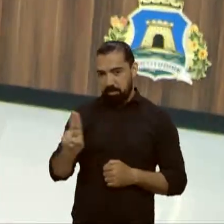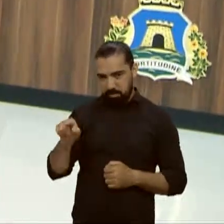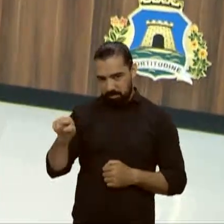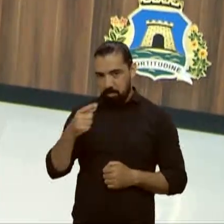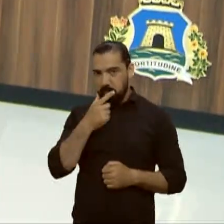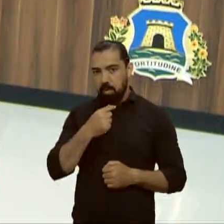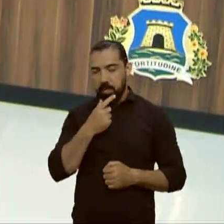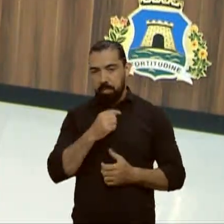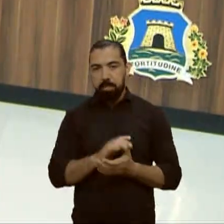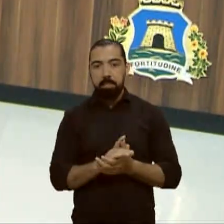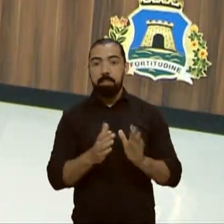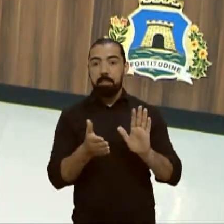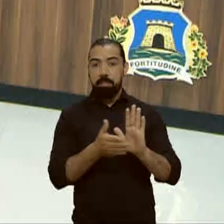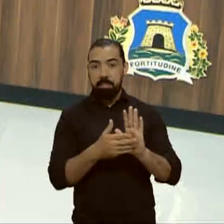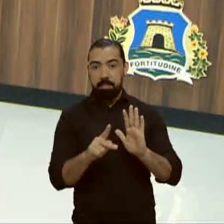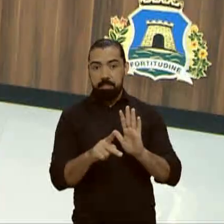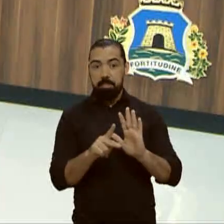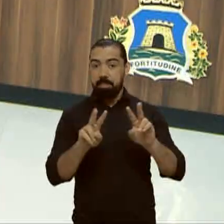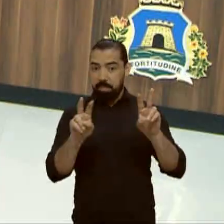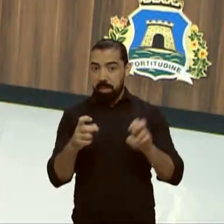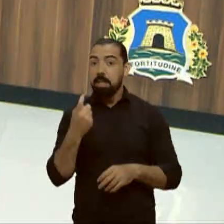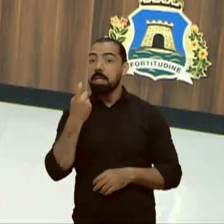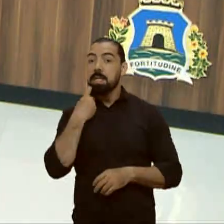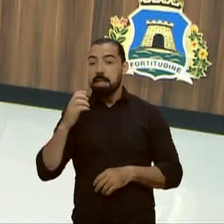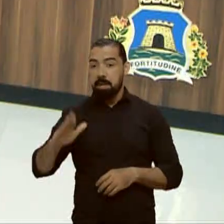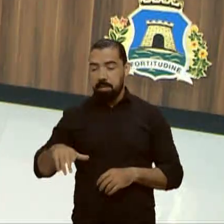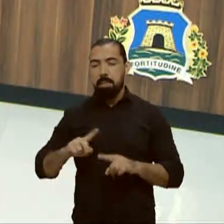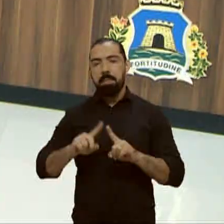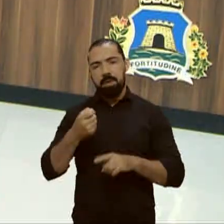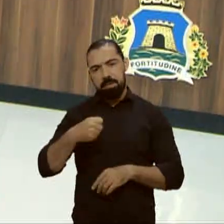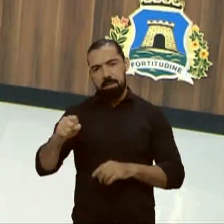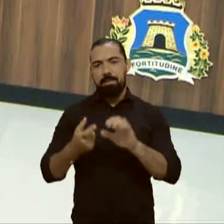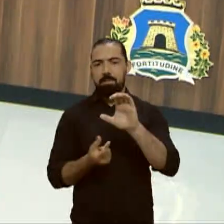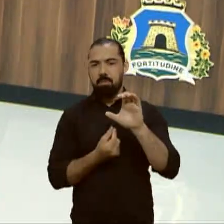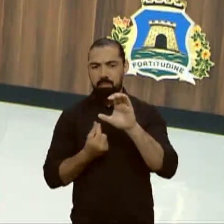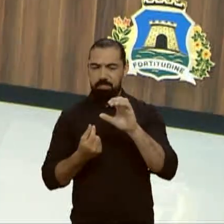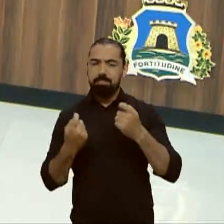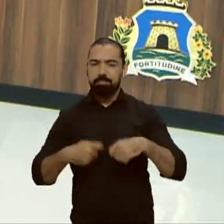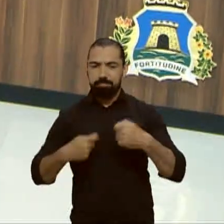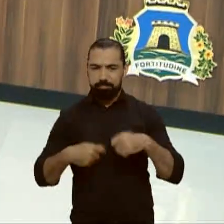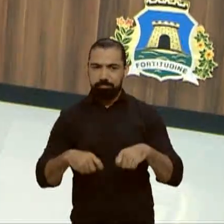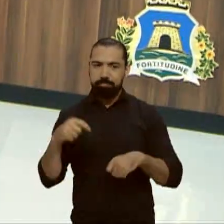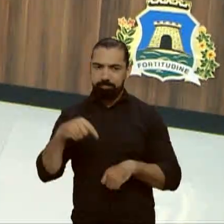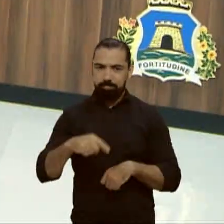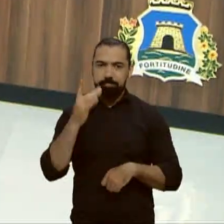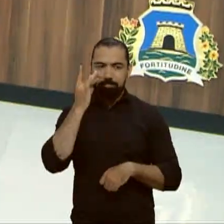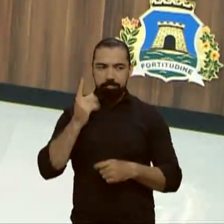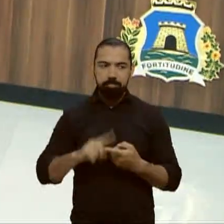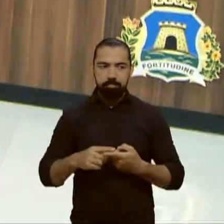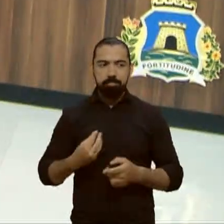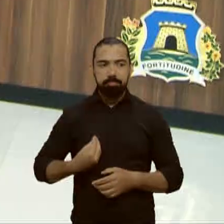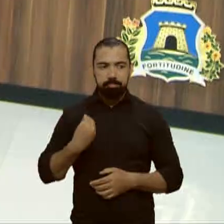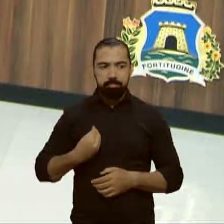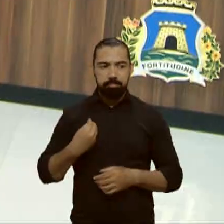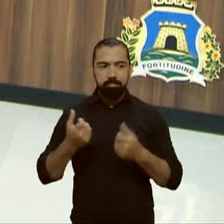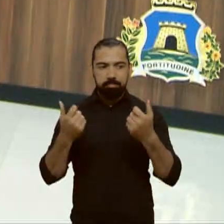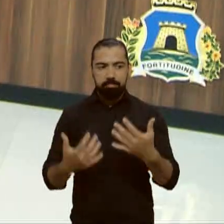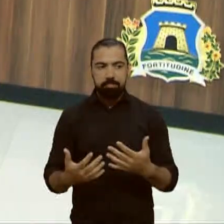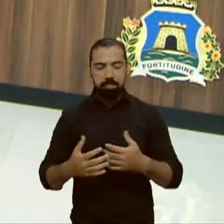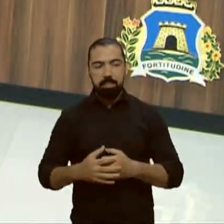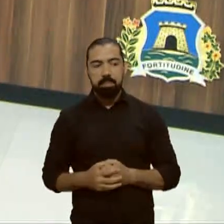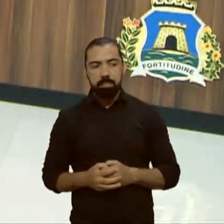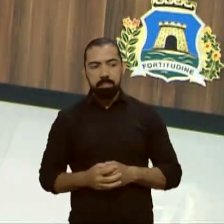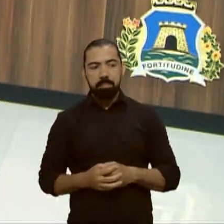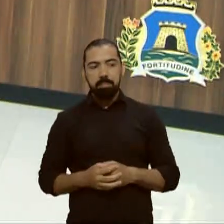de não ser uma pauta da Black Friday, né? Mas, enfim, é de defesa do consumidor, né? Sim. Então não deixa de ser, por isso que a gente fica nesse nível.